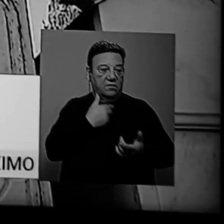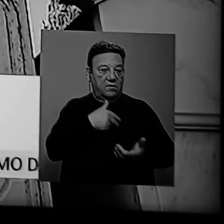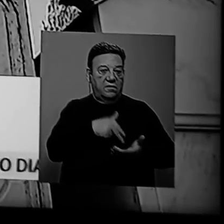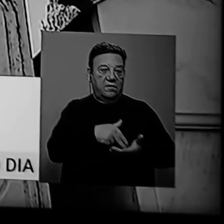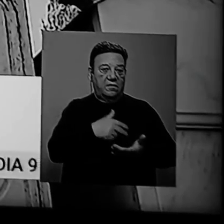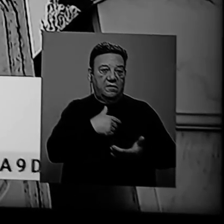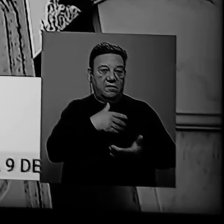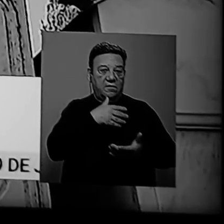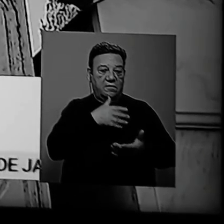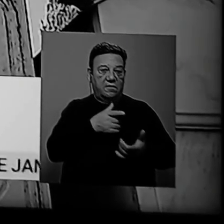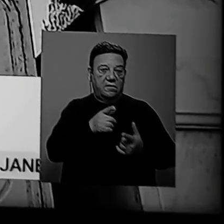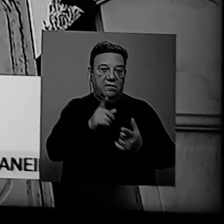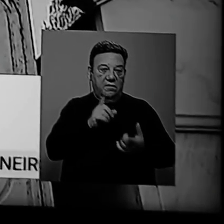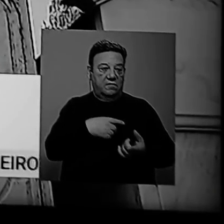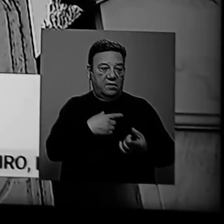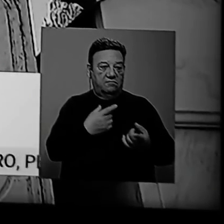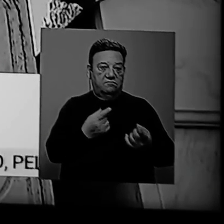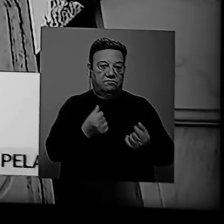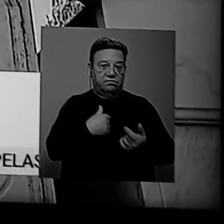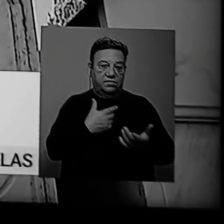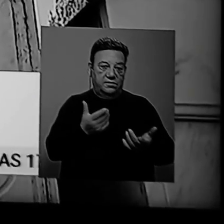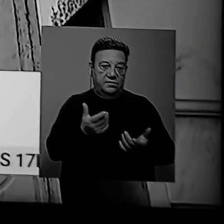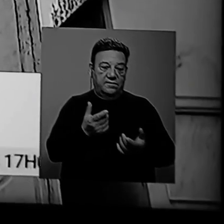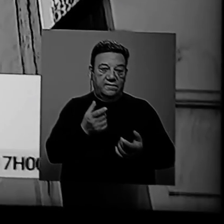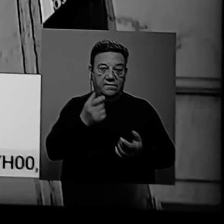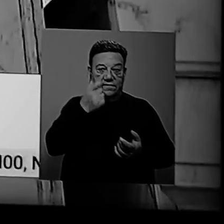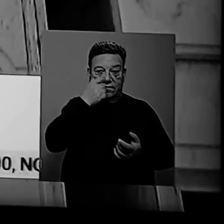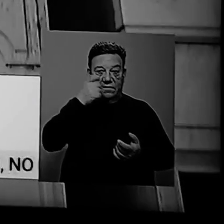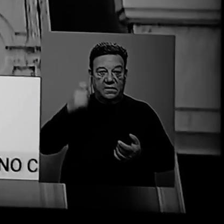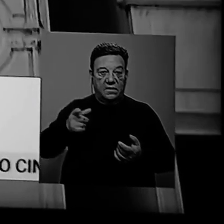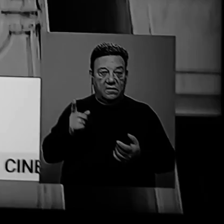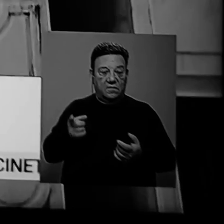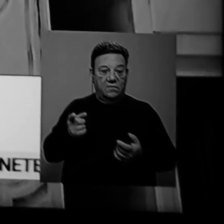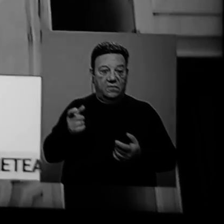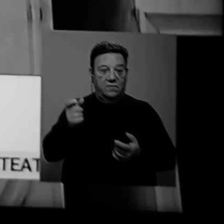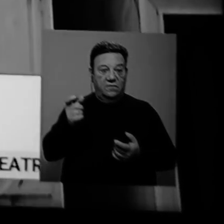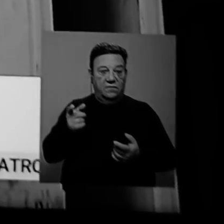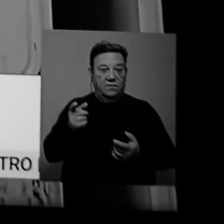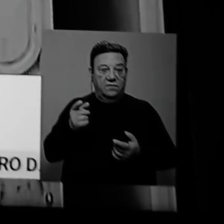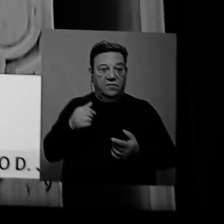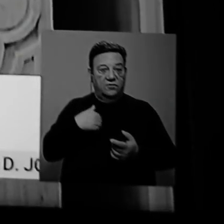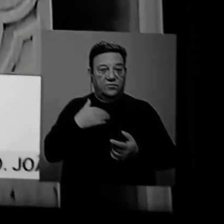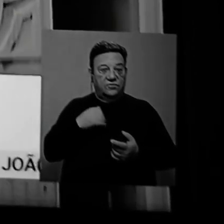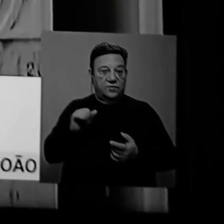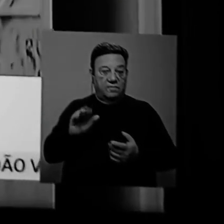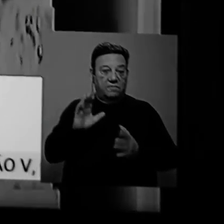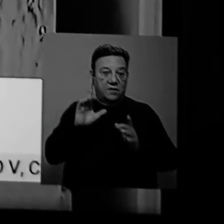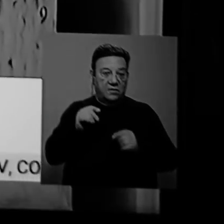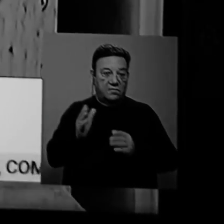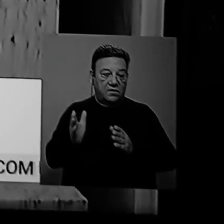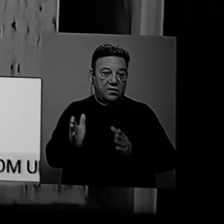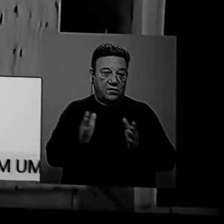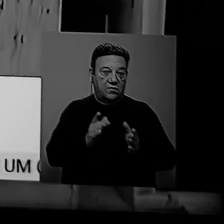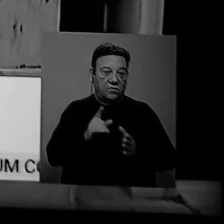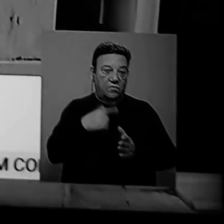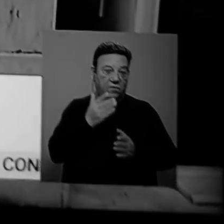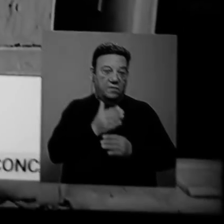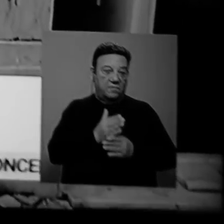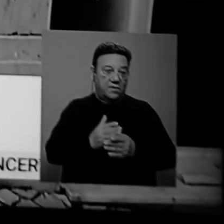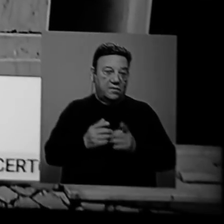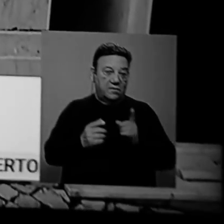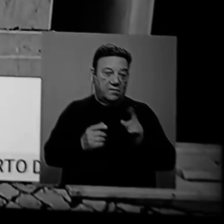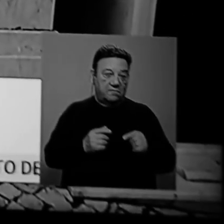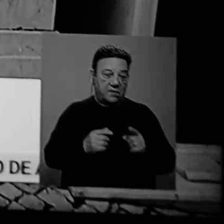até financeira, portanto, daquilo que são os proprietários. Mas também temos uma outra componente, que